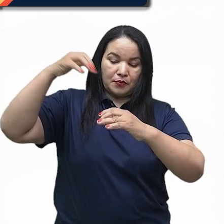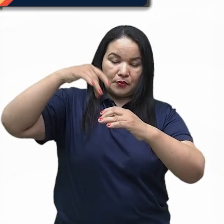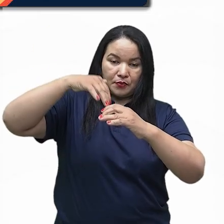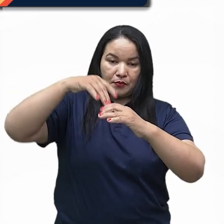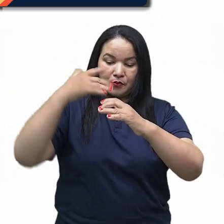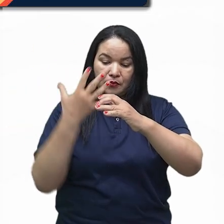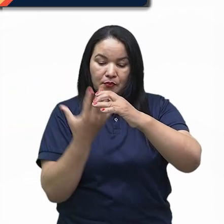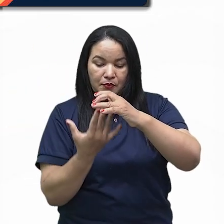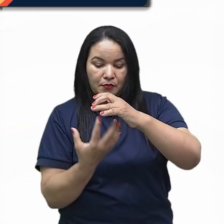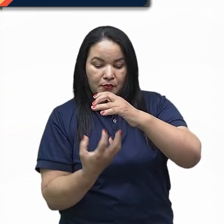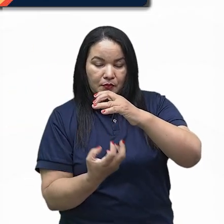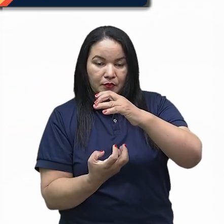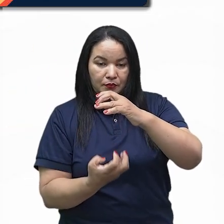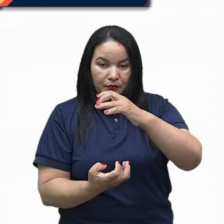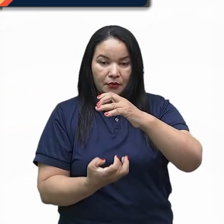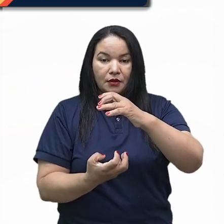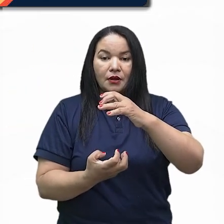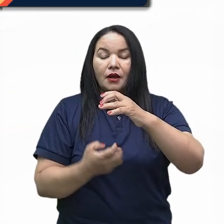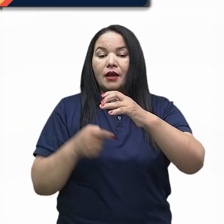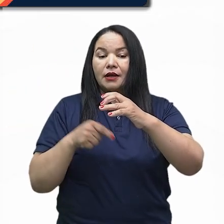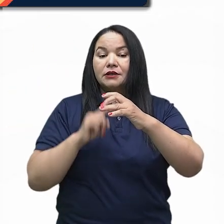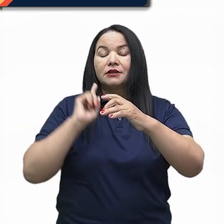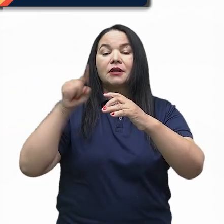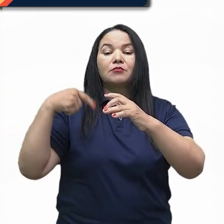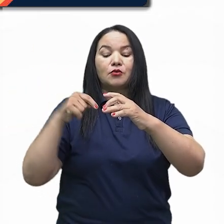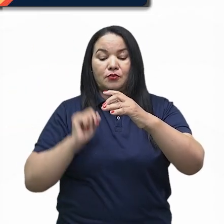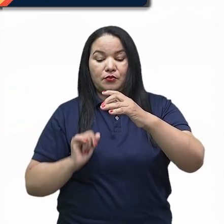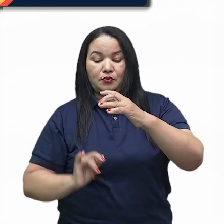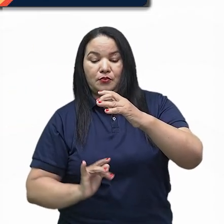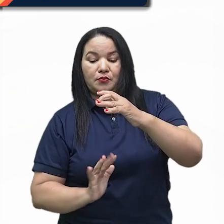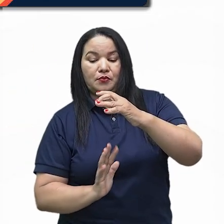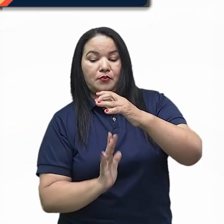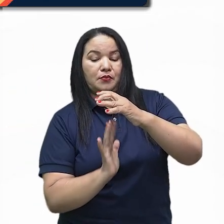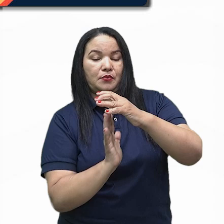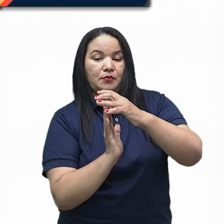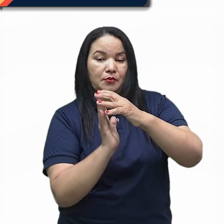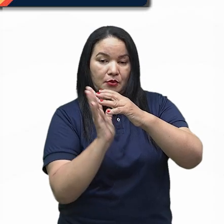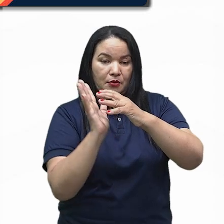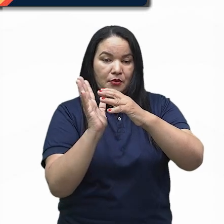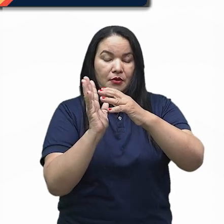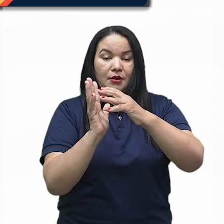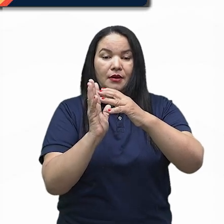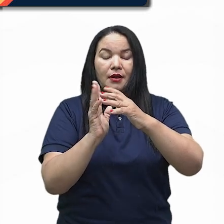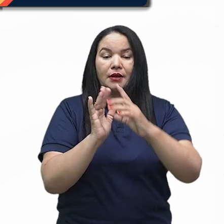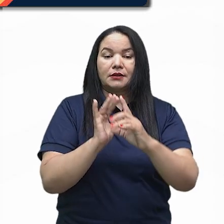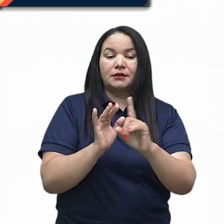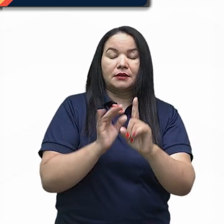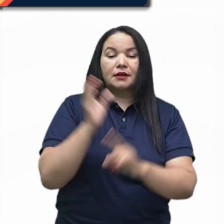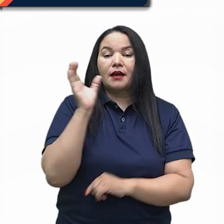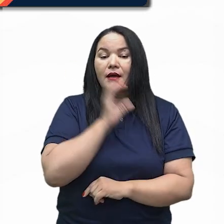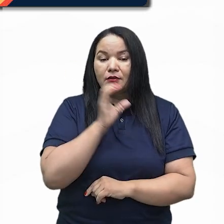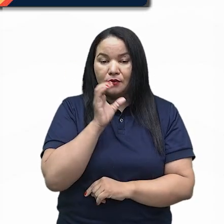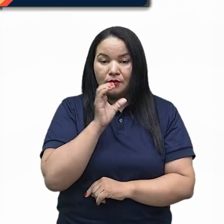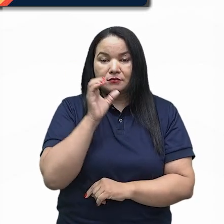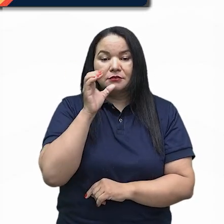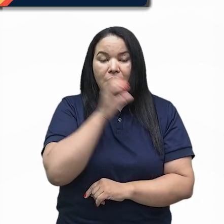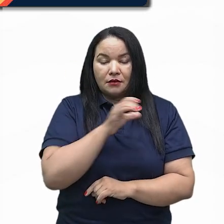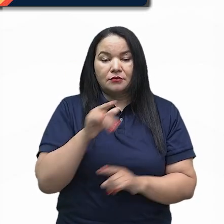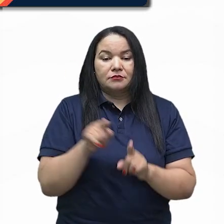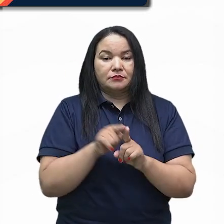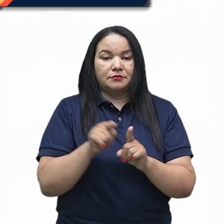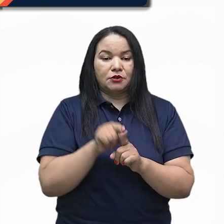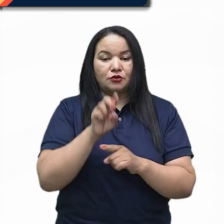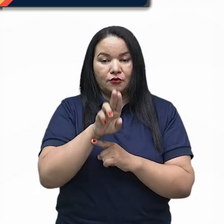pela superfície terrestre e depois ela é reemitida na forma de calor, que é a chamada radiação